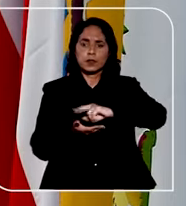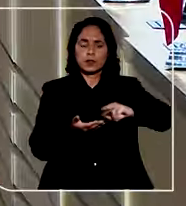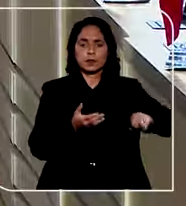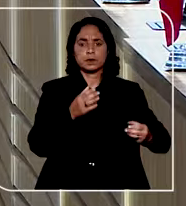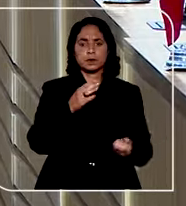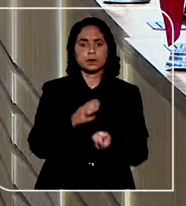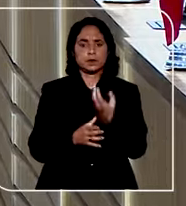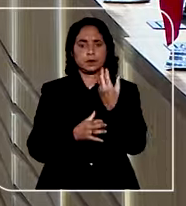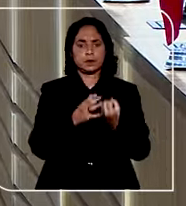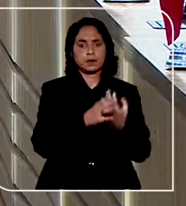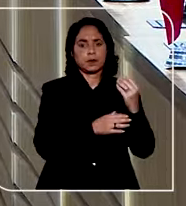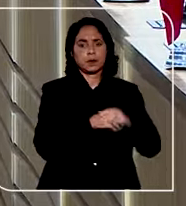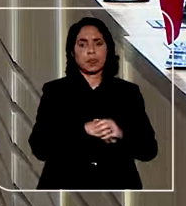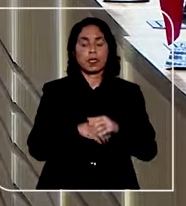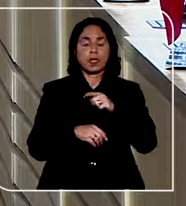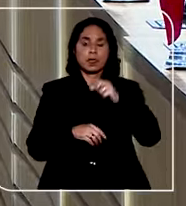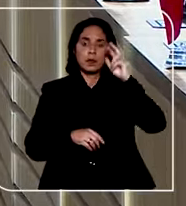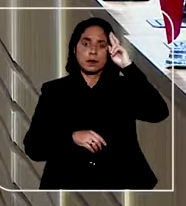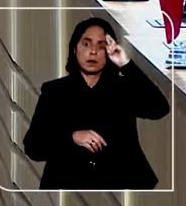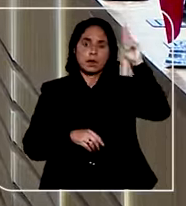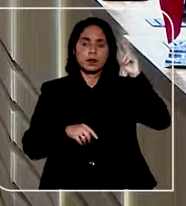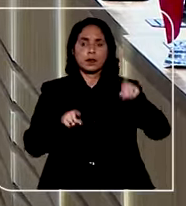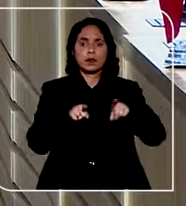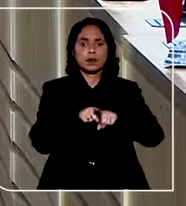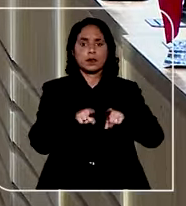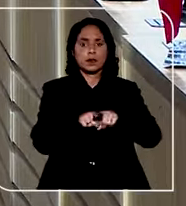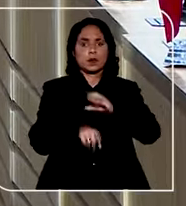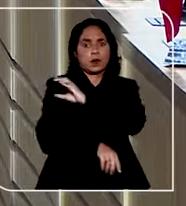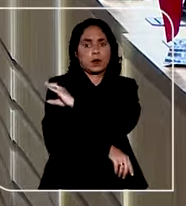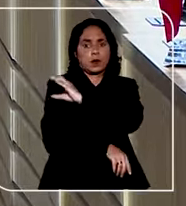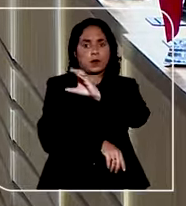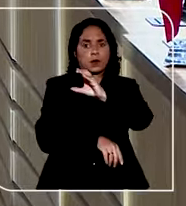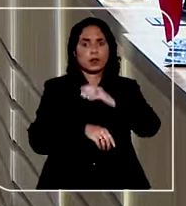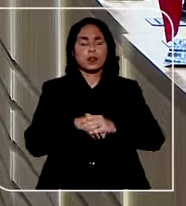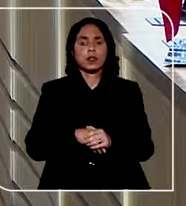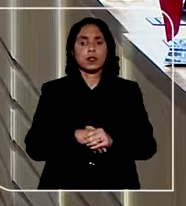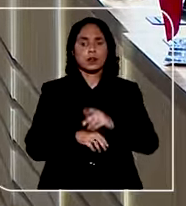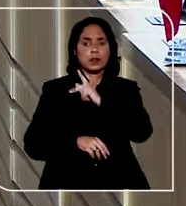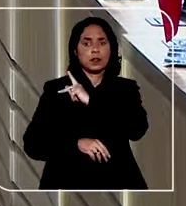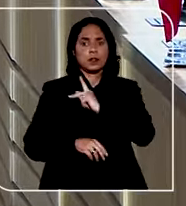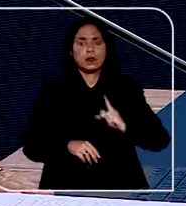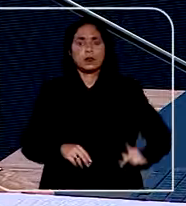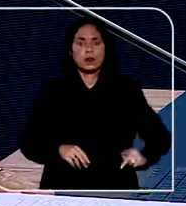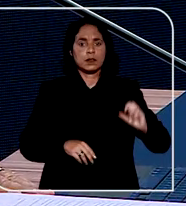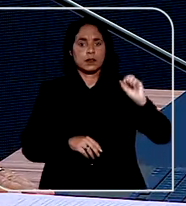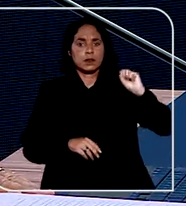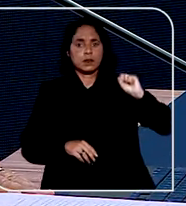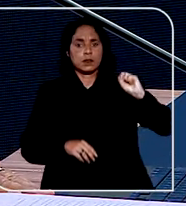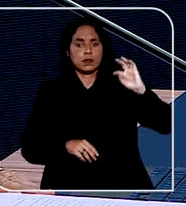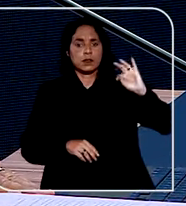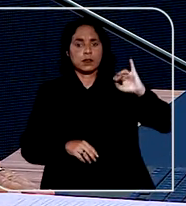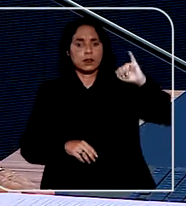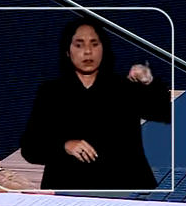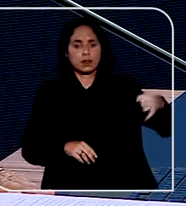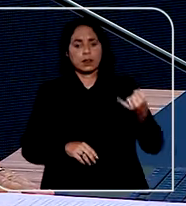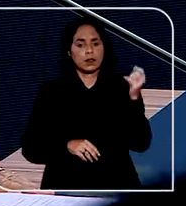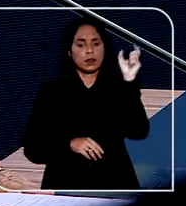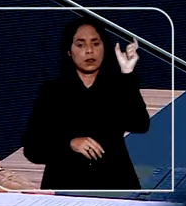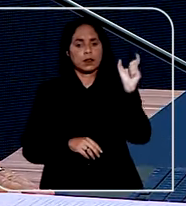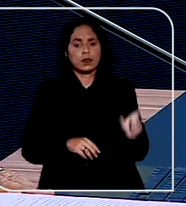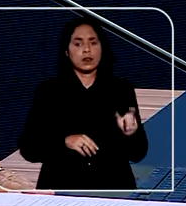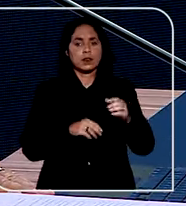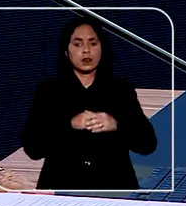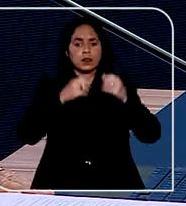criada chefe e coordenadora da delegação brasileira no evento a presidente do STJ Ministra Maria Teresa de Assis